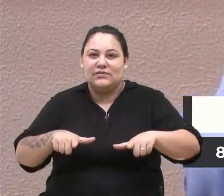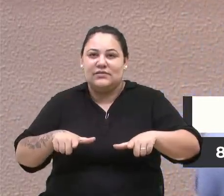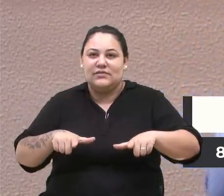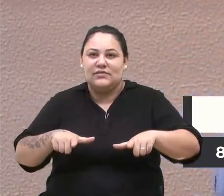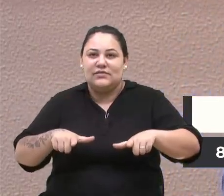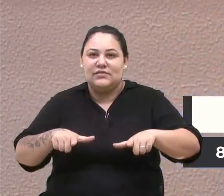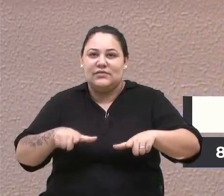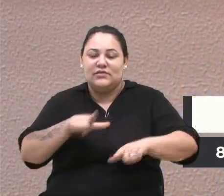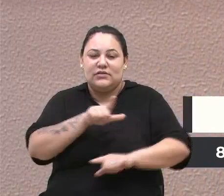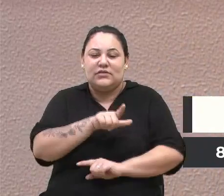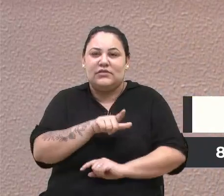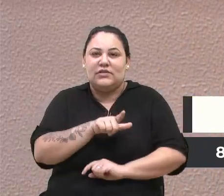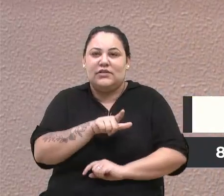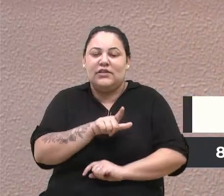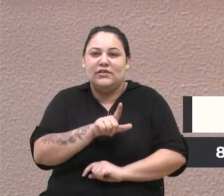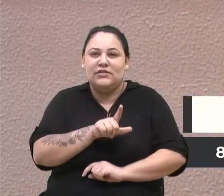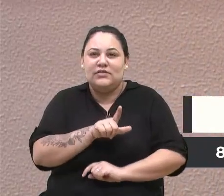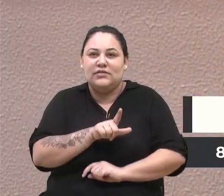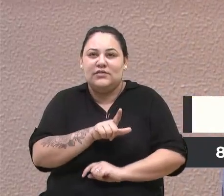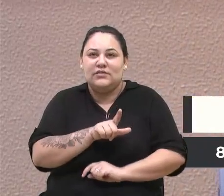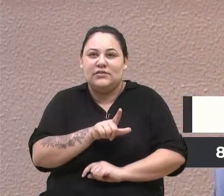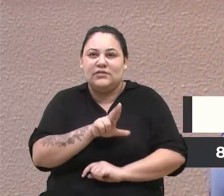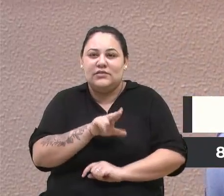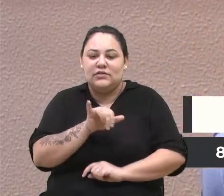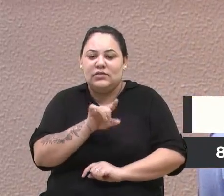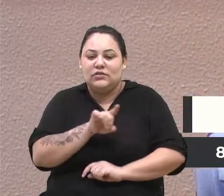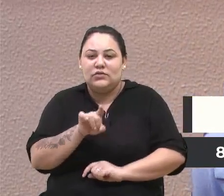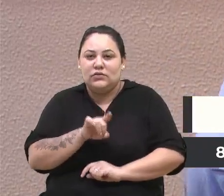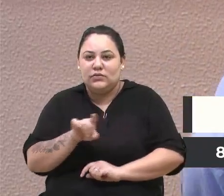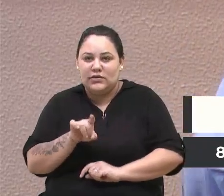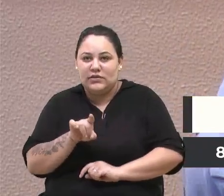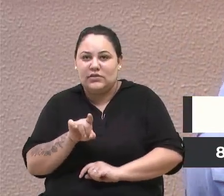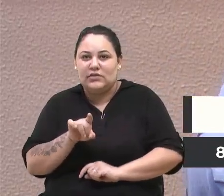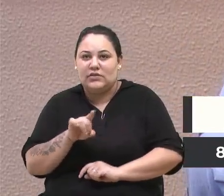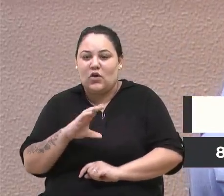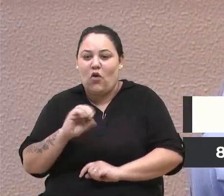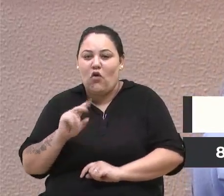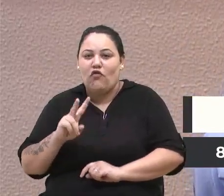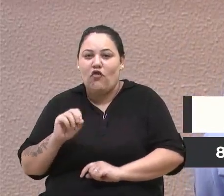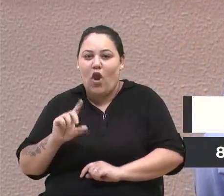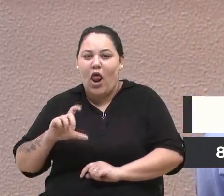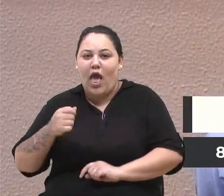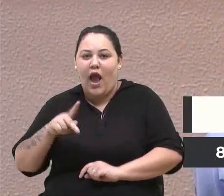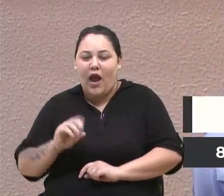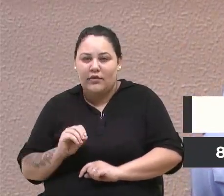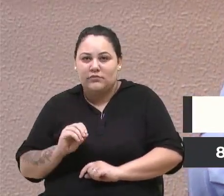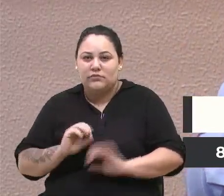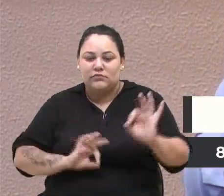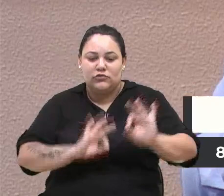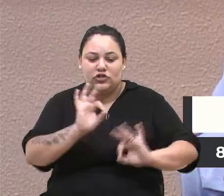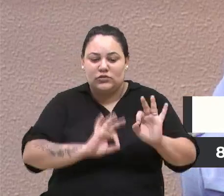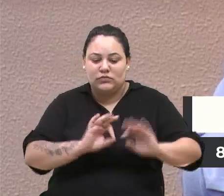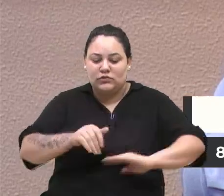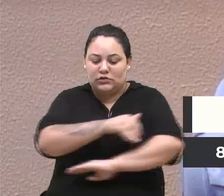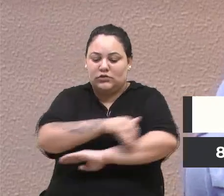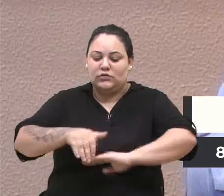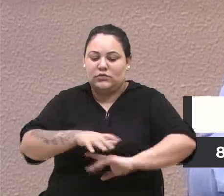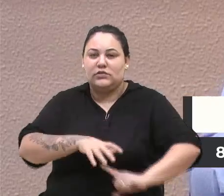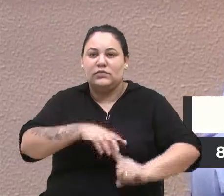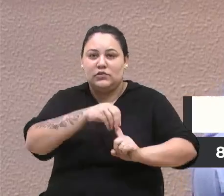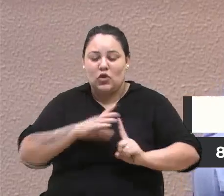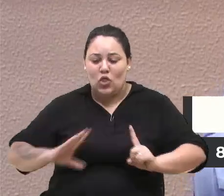Luiz Covolan, de que forma? Foi lá atrás, ainda no governo Lula, projeto, a rua principal foi toda